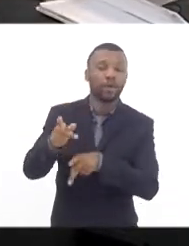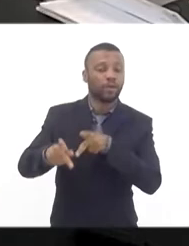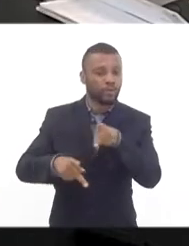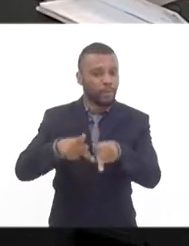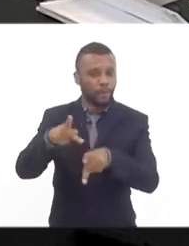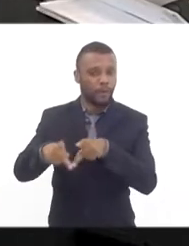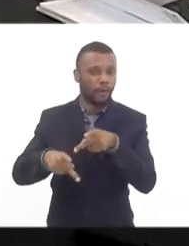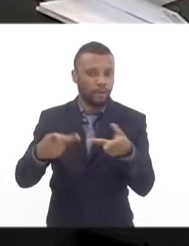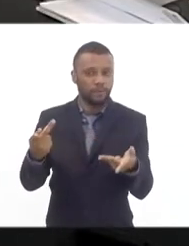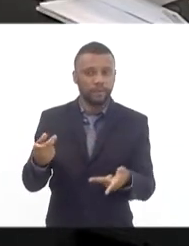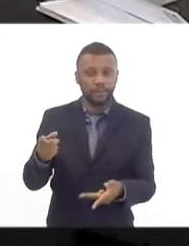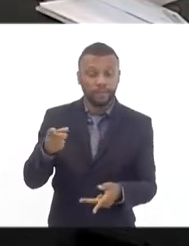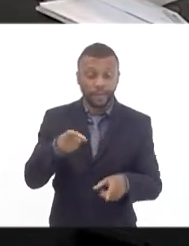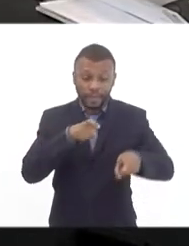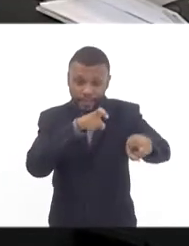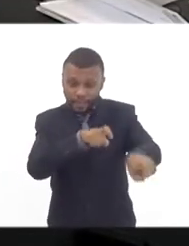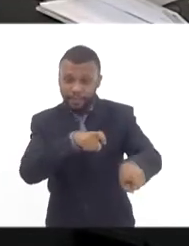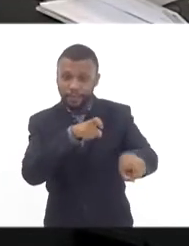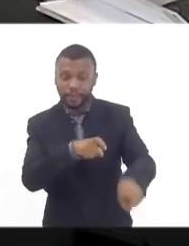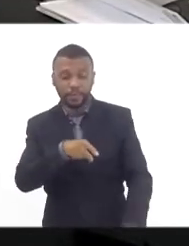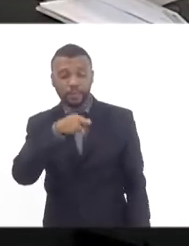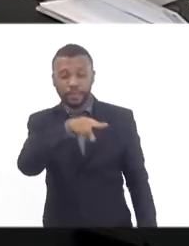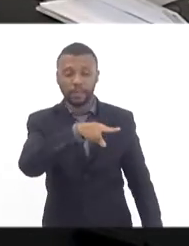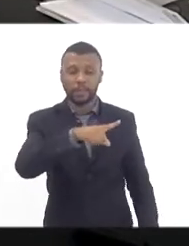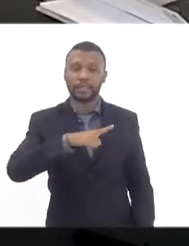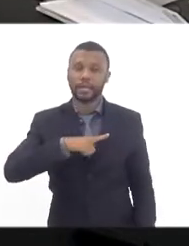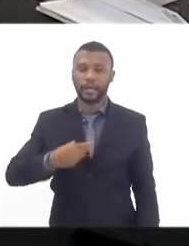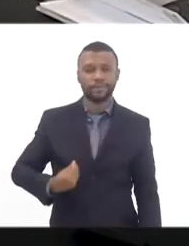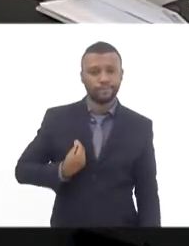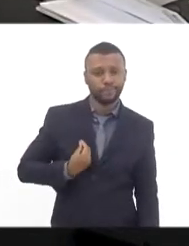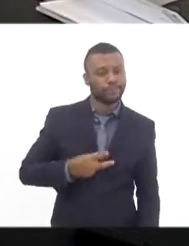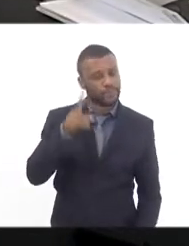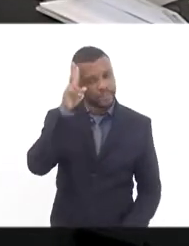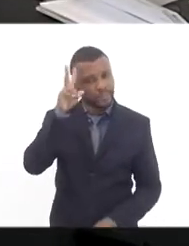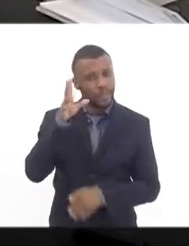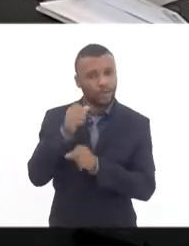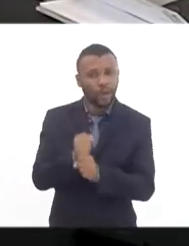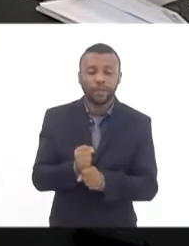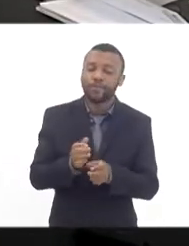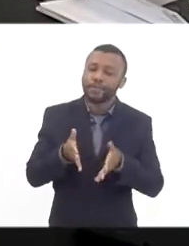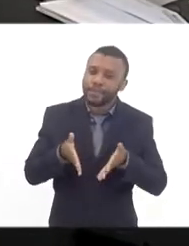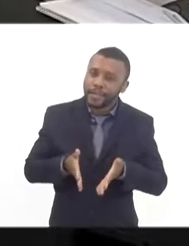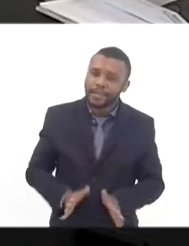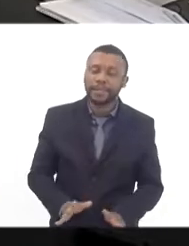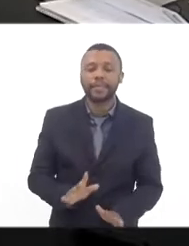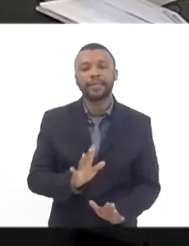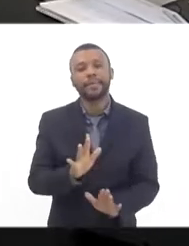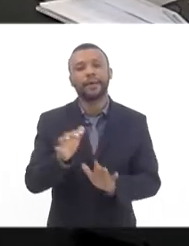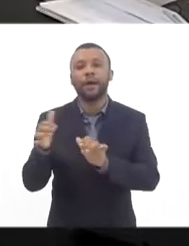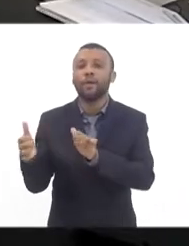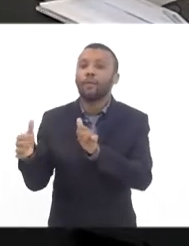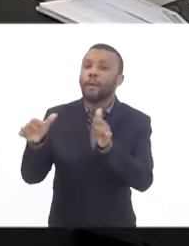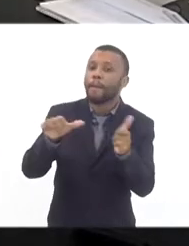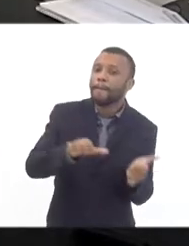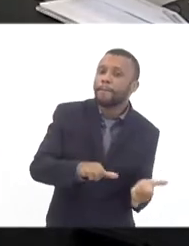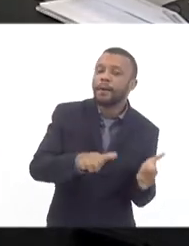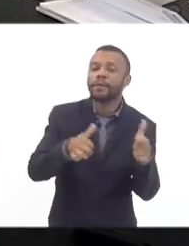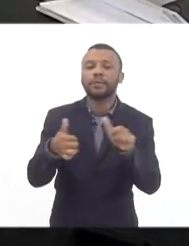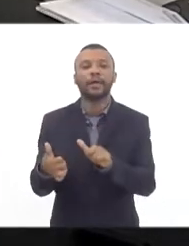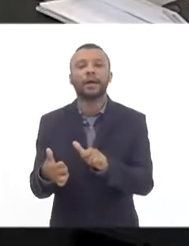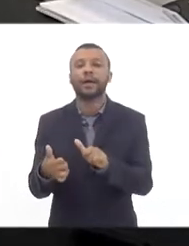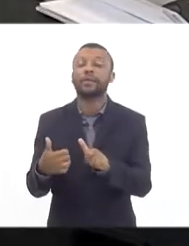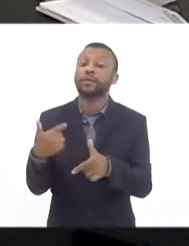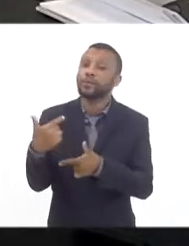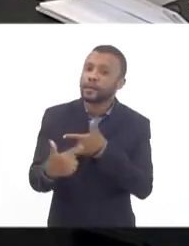E lá está a nossa história. Lá eu nasci, lá eu fui batizada, lá, entendeu? Lá eu trabalhei.